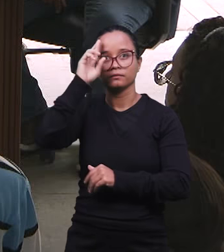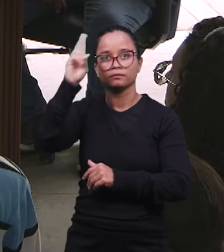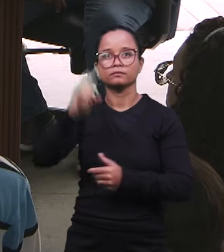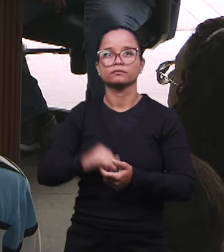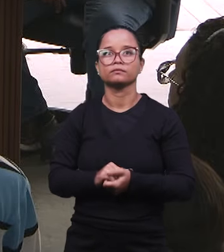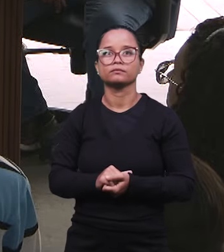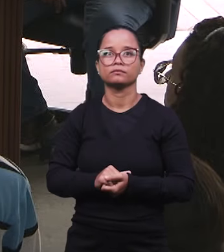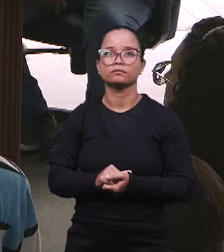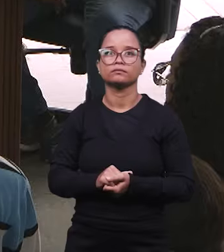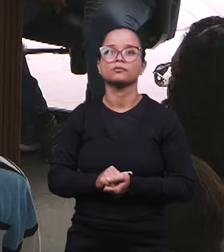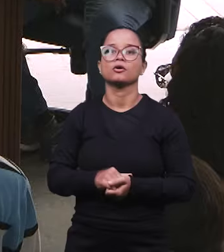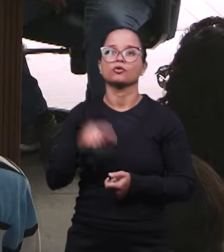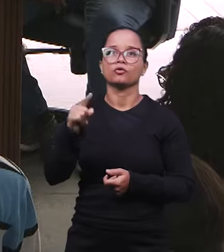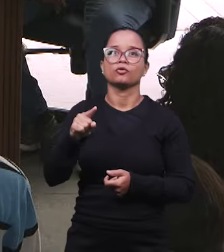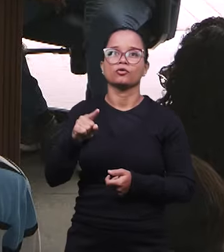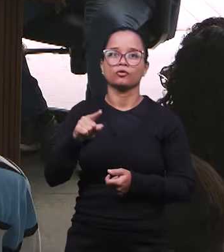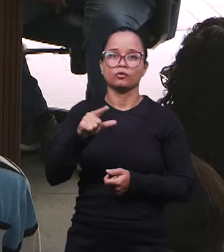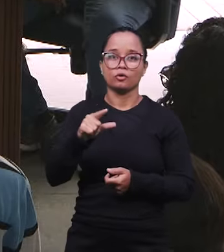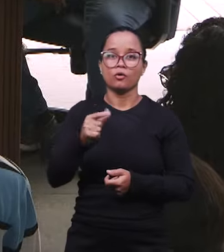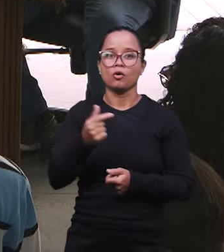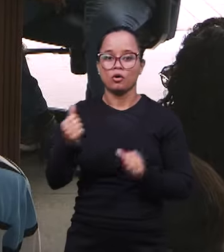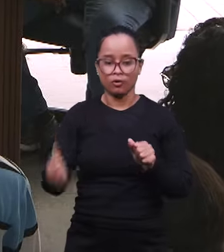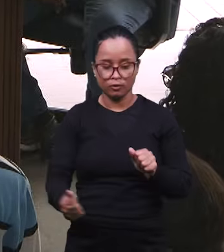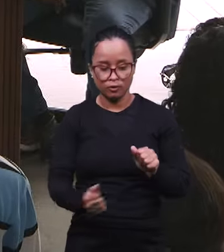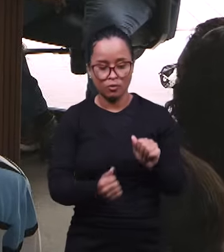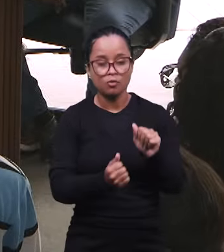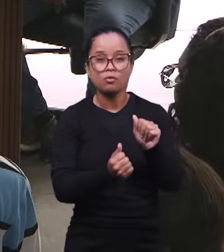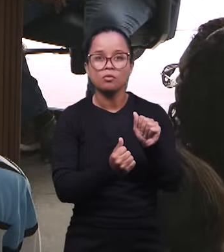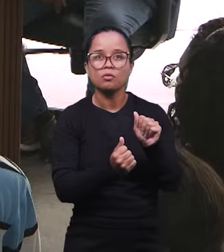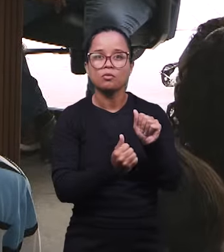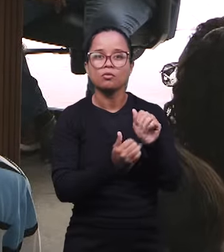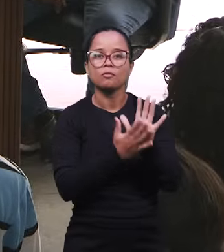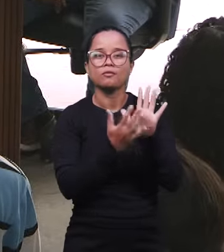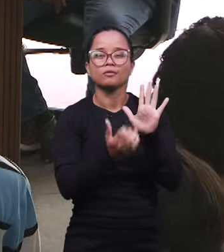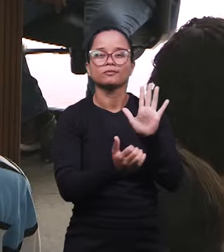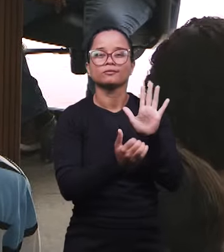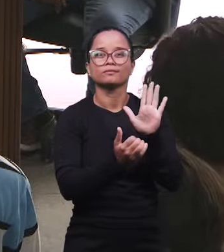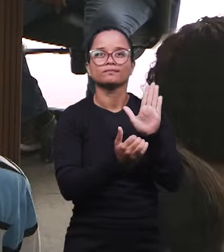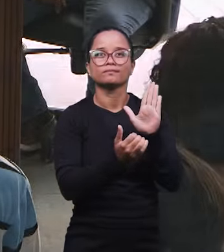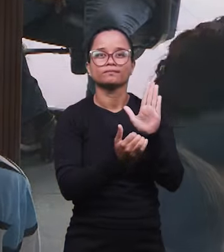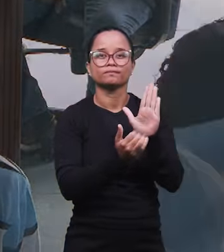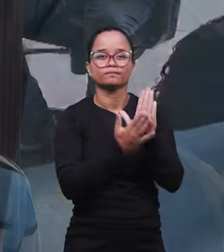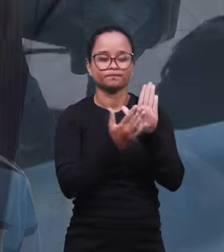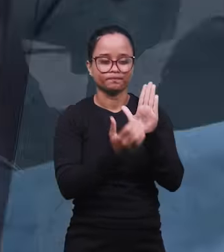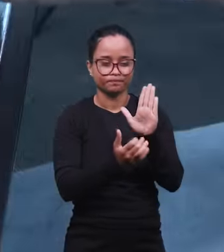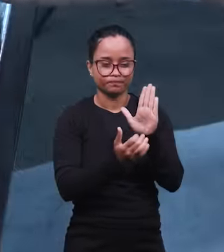erigeu, nela o dia fugiu, como emblema de...